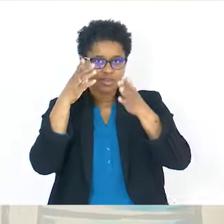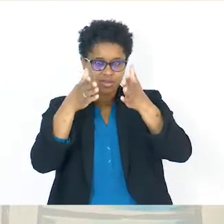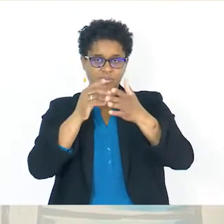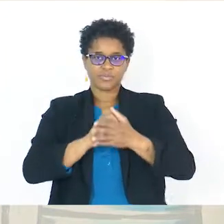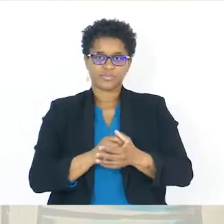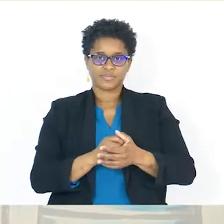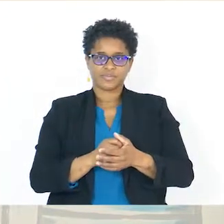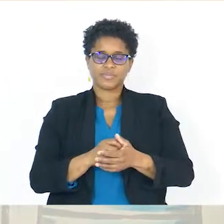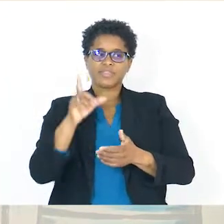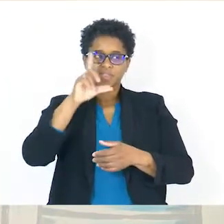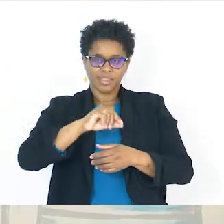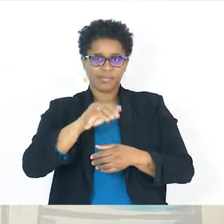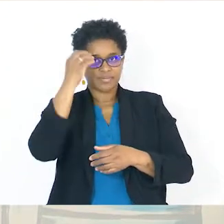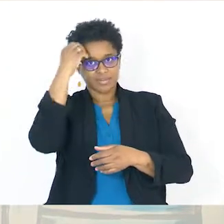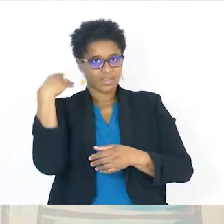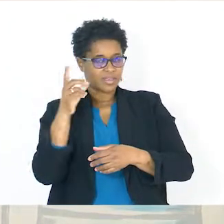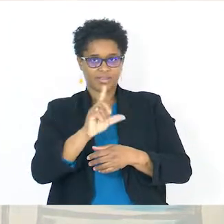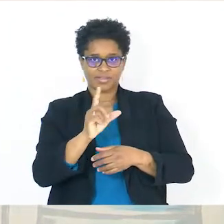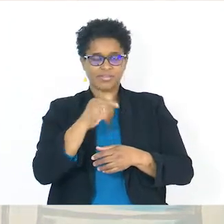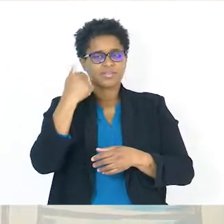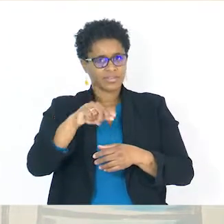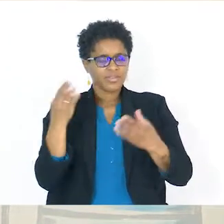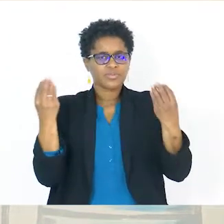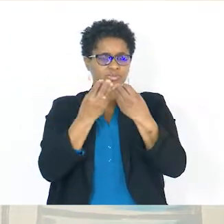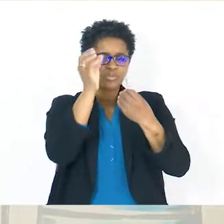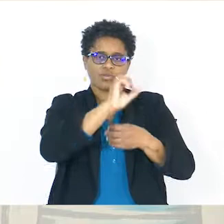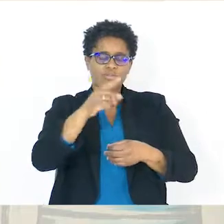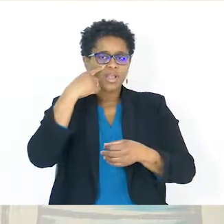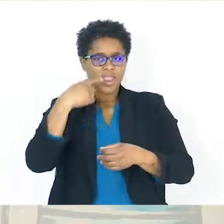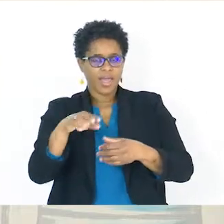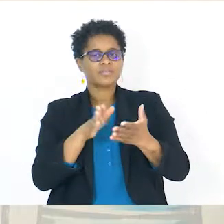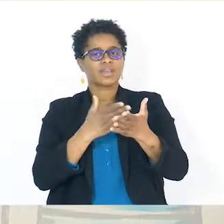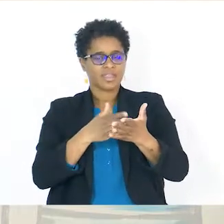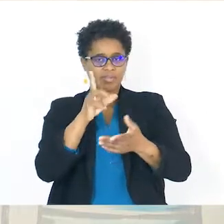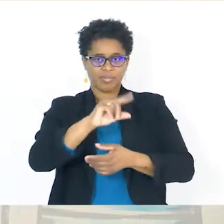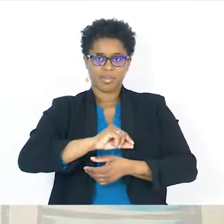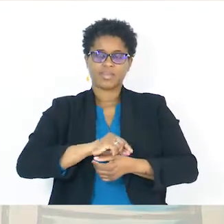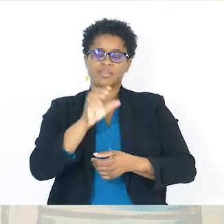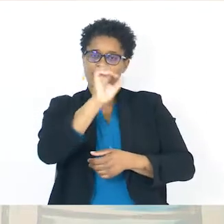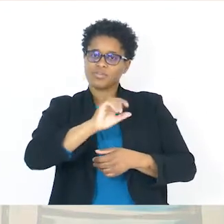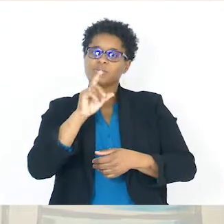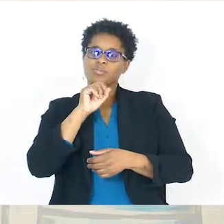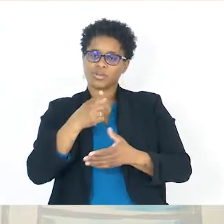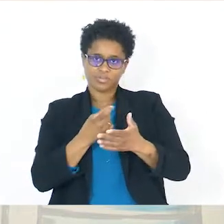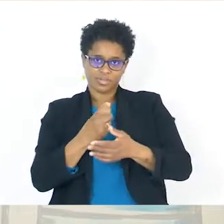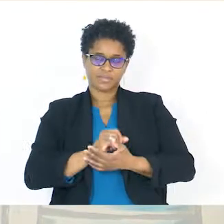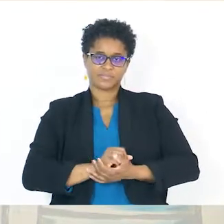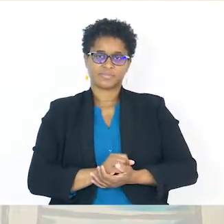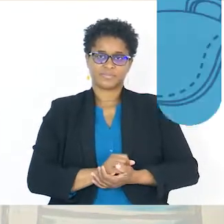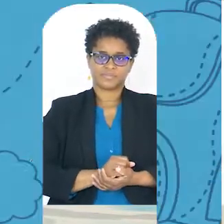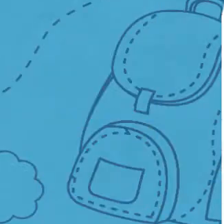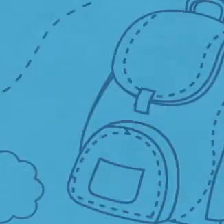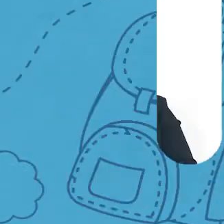Prestem muito atenção. Também não se esqueçam de ter convosco lápis e caderno que vocês podem